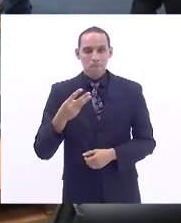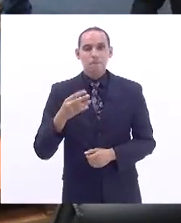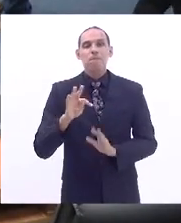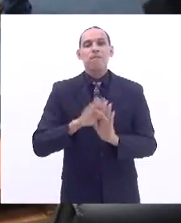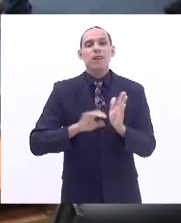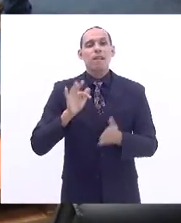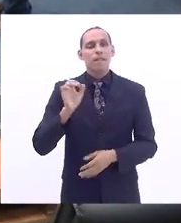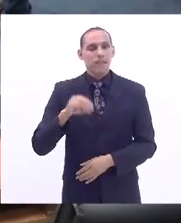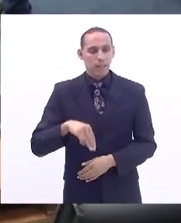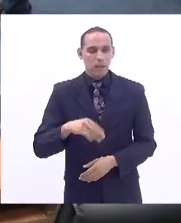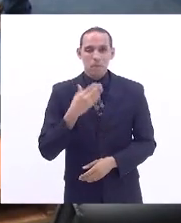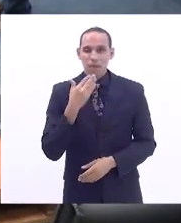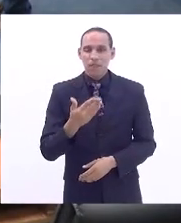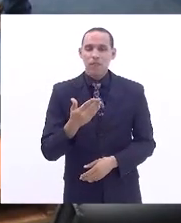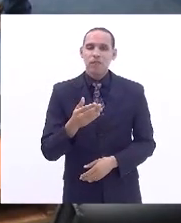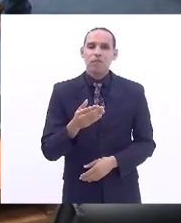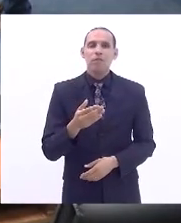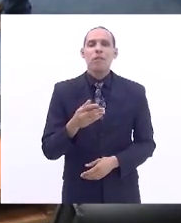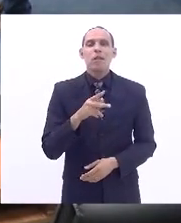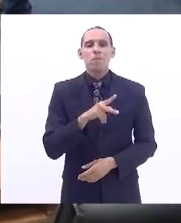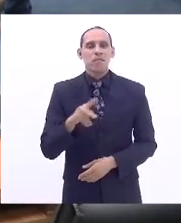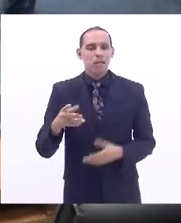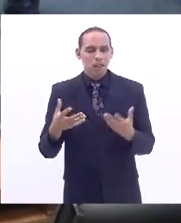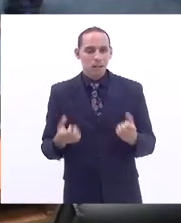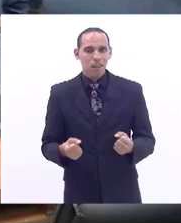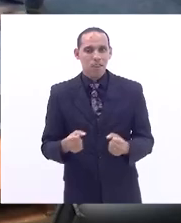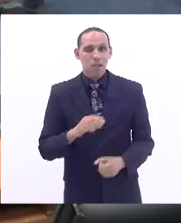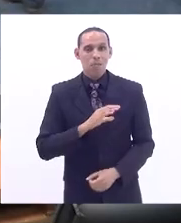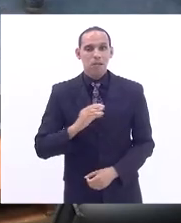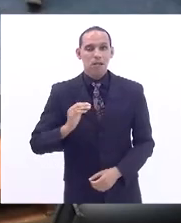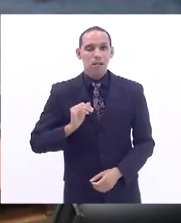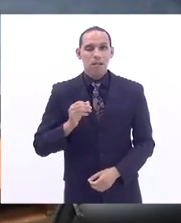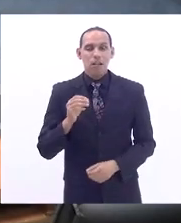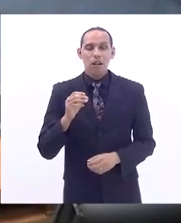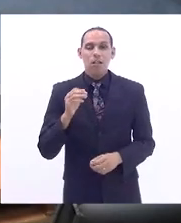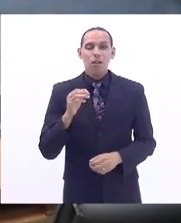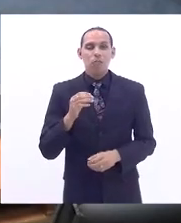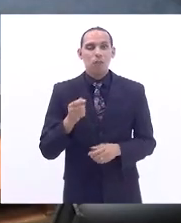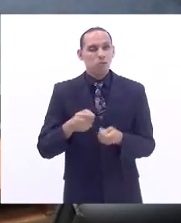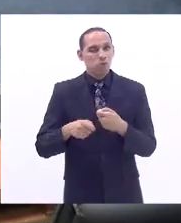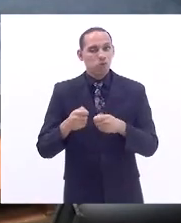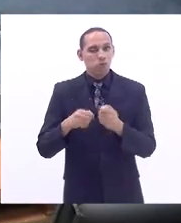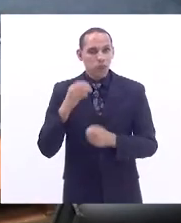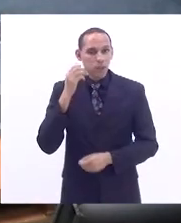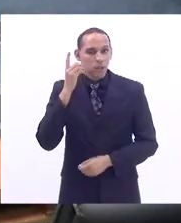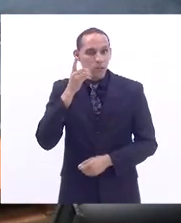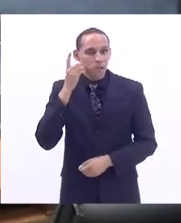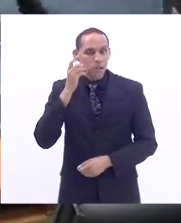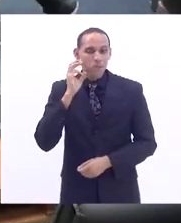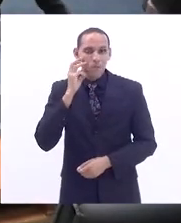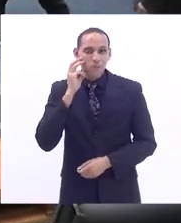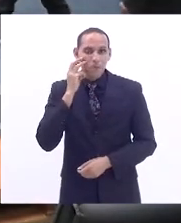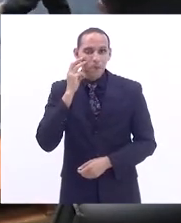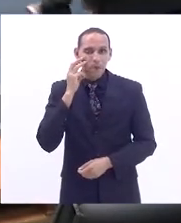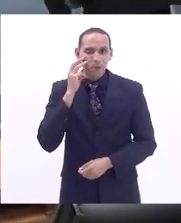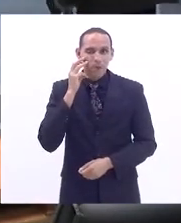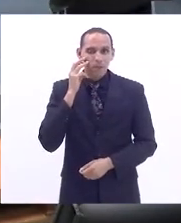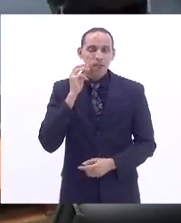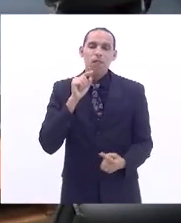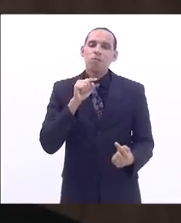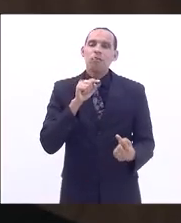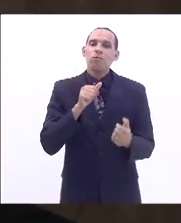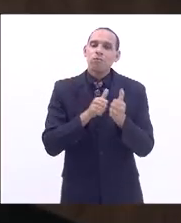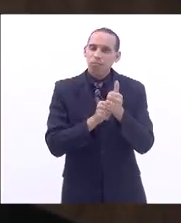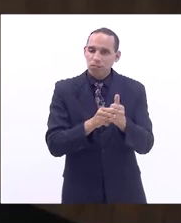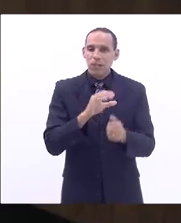pedido da forma final que a presidência de fere pela comissão de Economia deputado waldeck eu volto